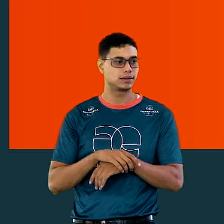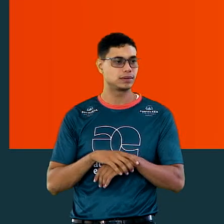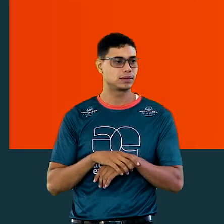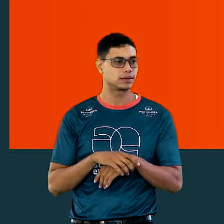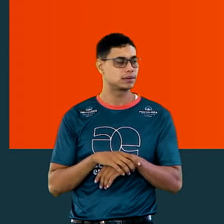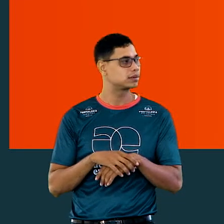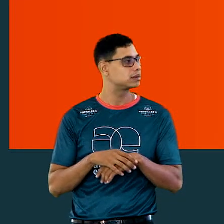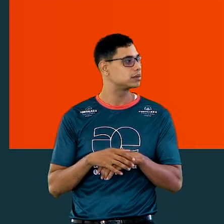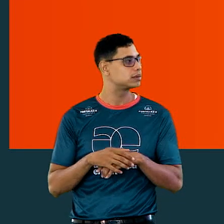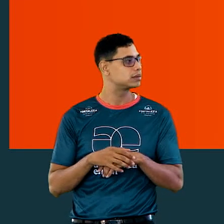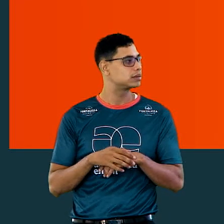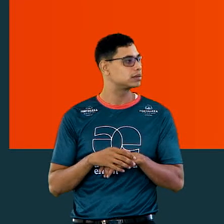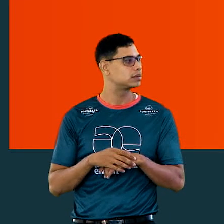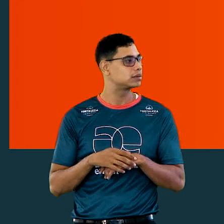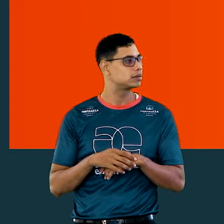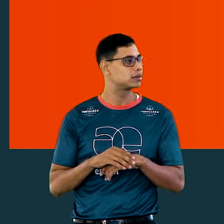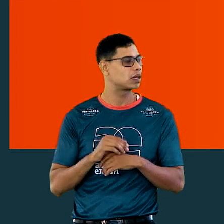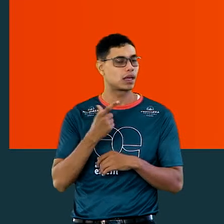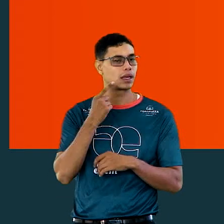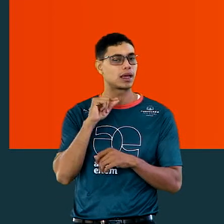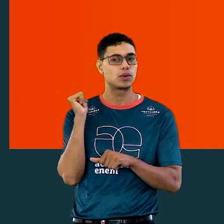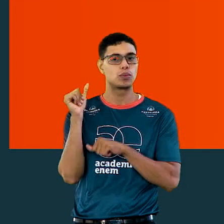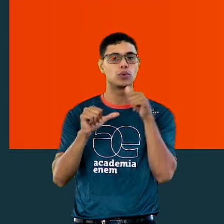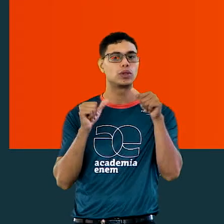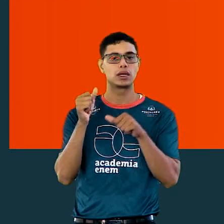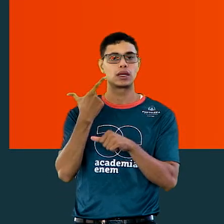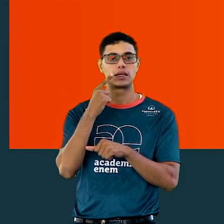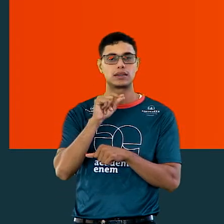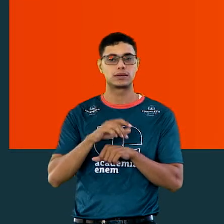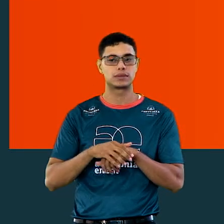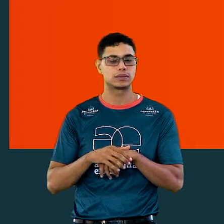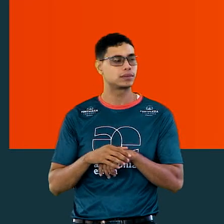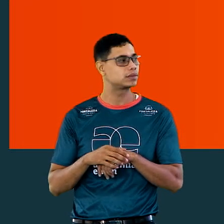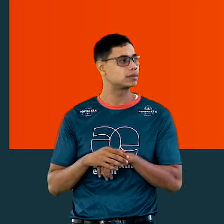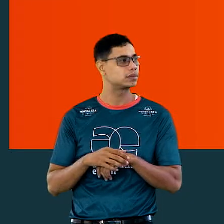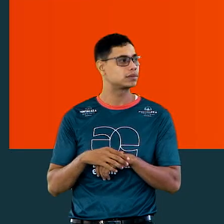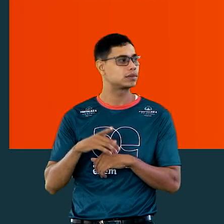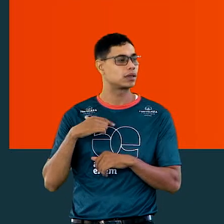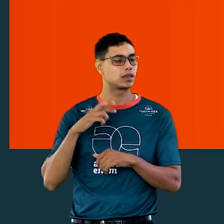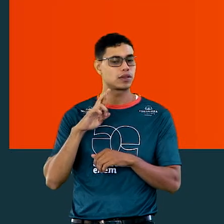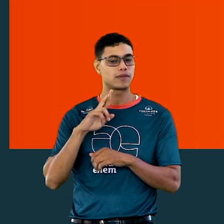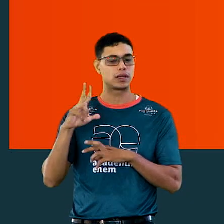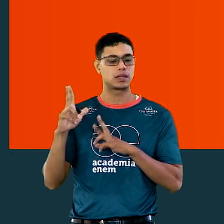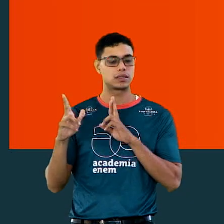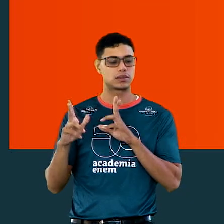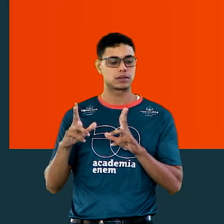evoluindo. Bora. Quem é que não se altera? A diferença de